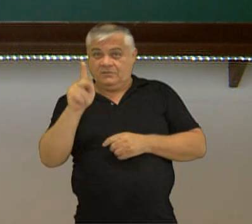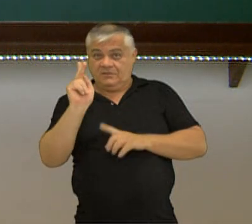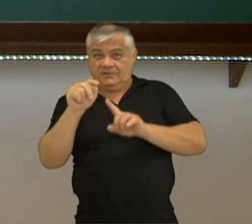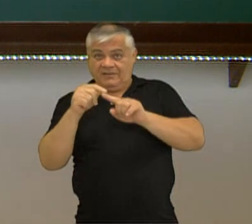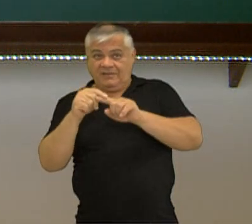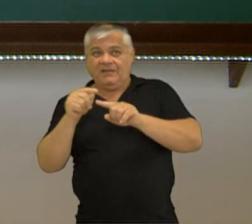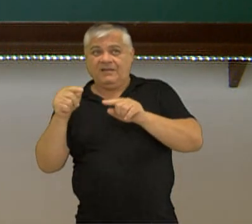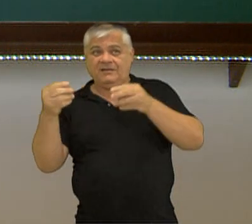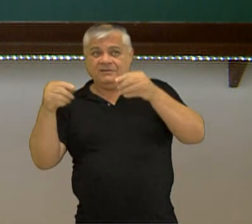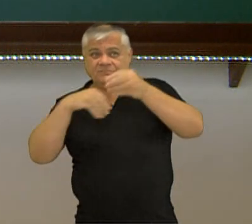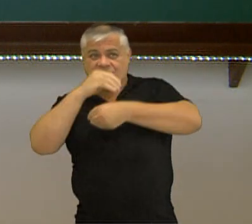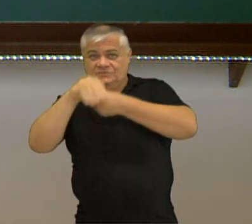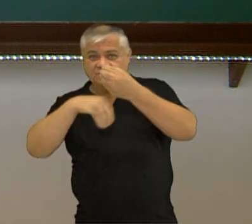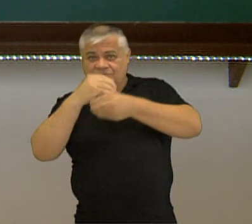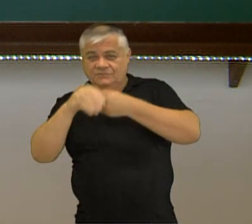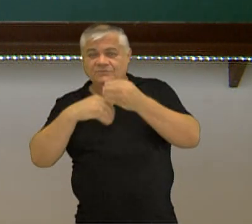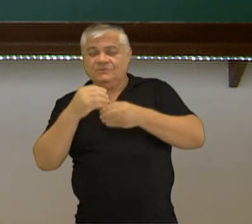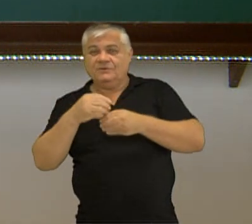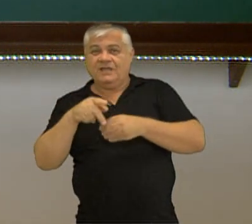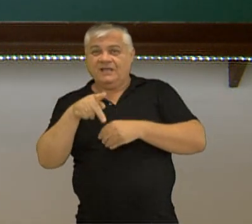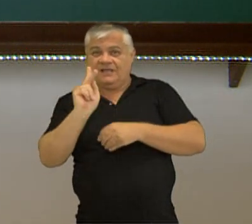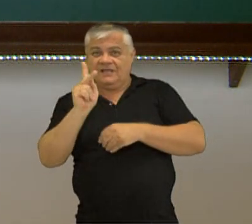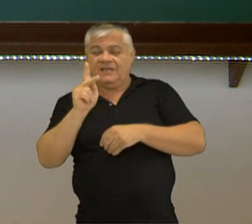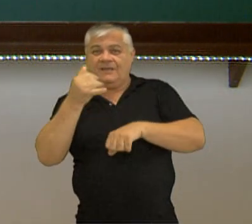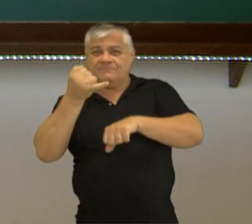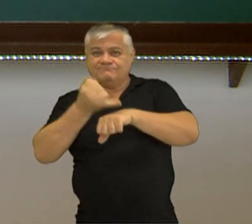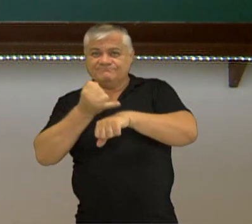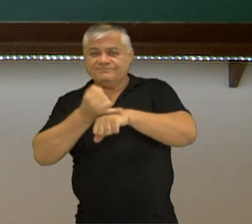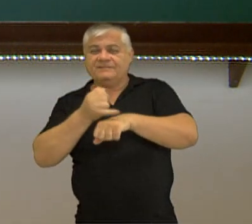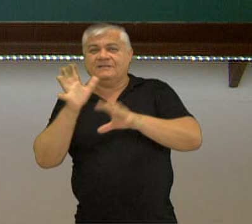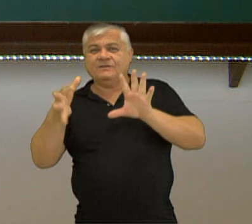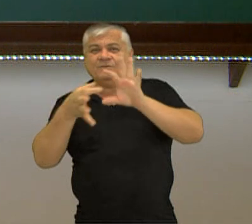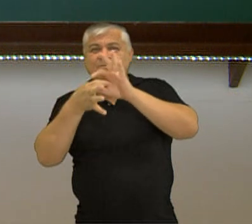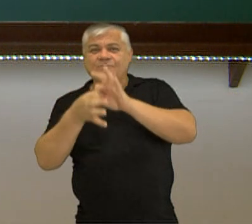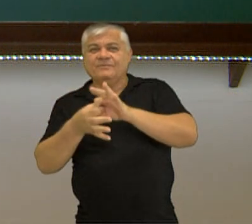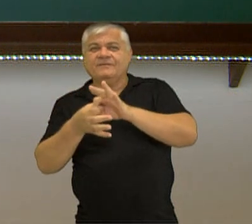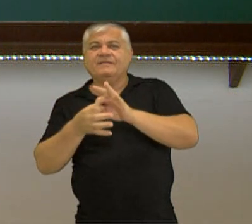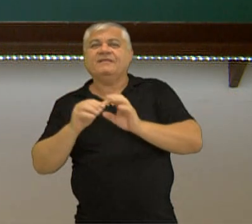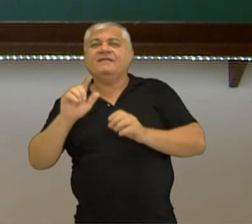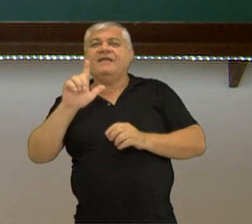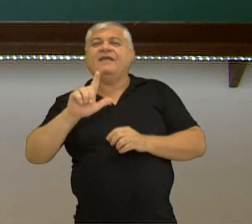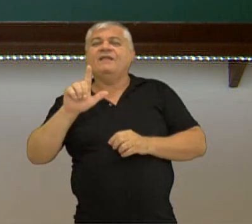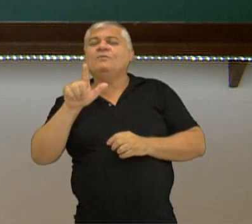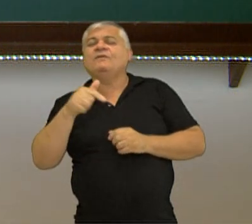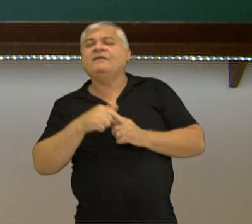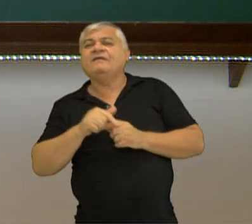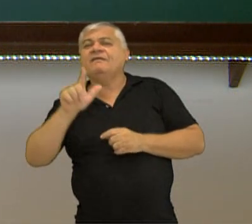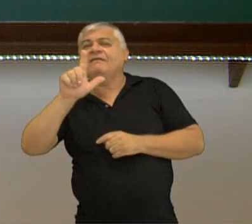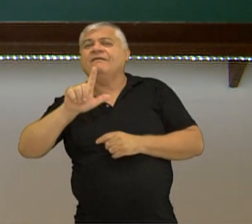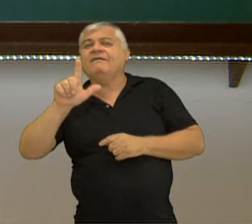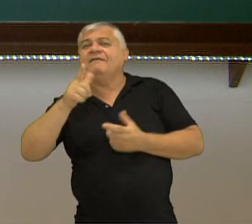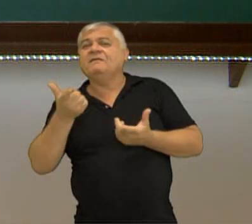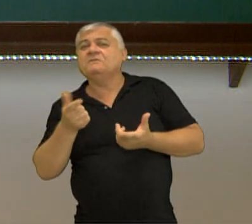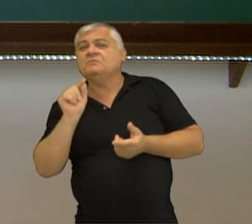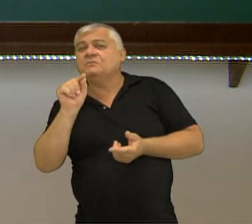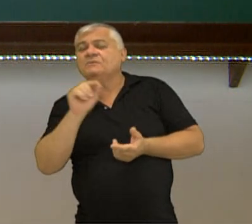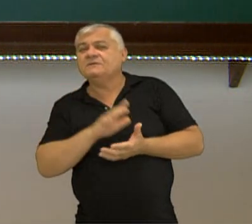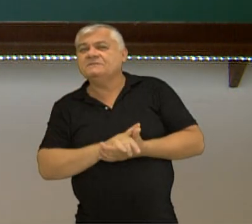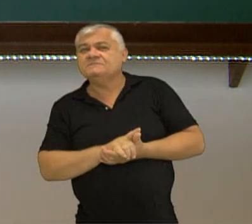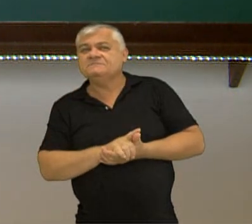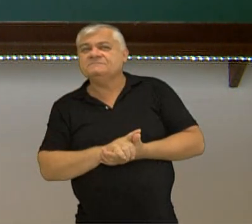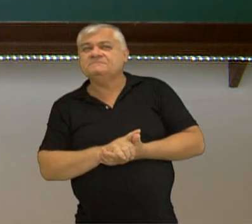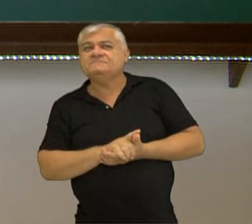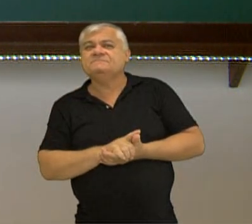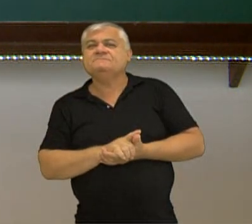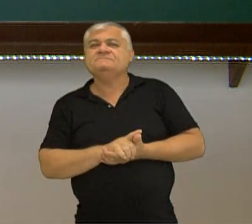O elemento potássio, que é um metal, está fazendo ligação com qual elemento aqui, pessoal? Já identificaram lá? Hã? Sim,